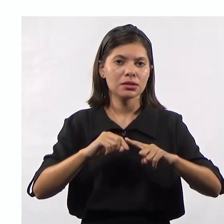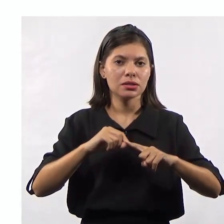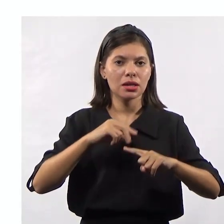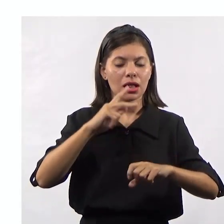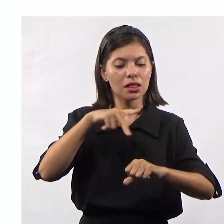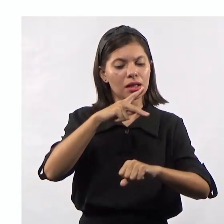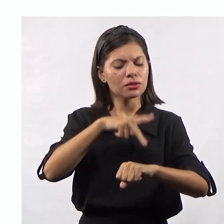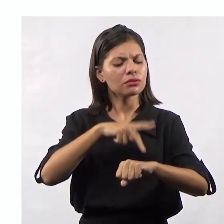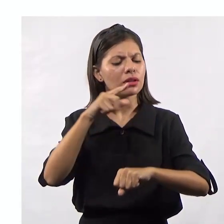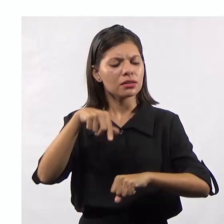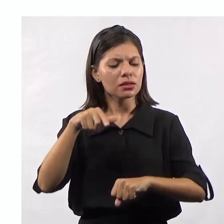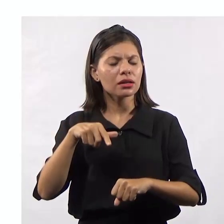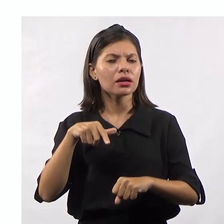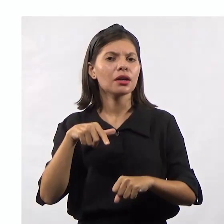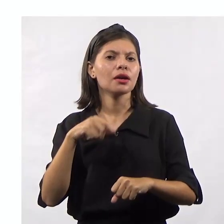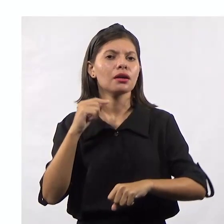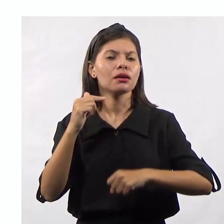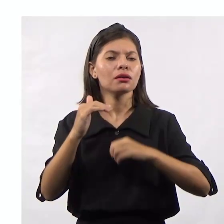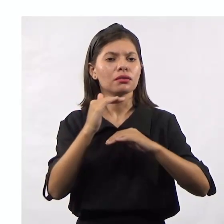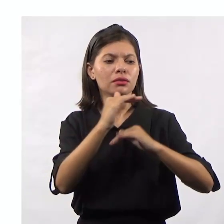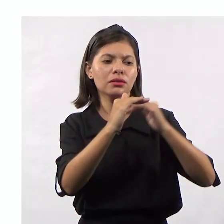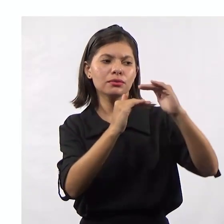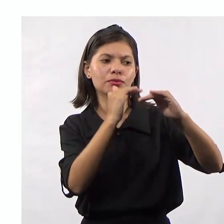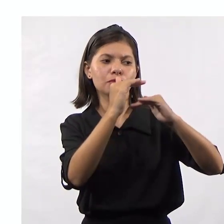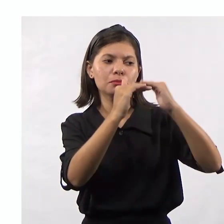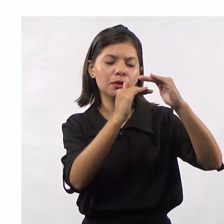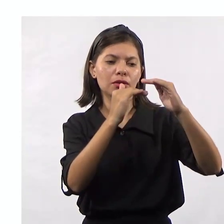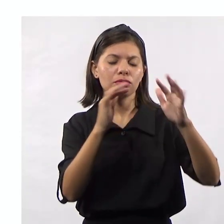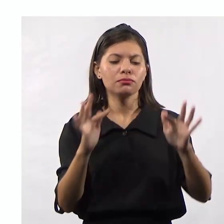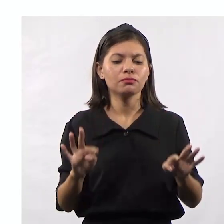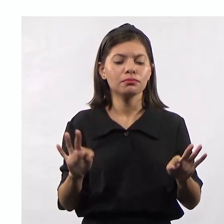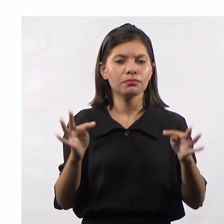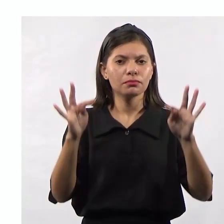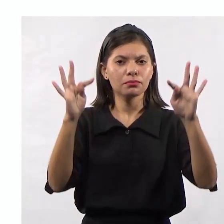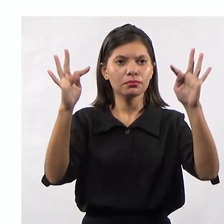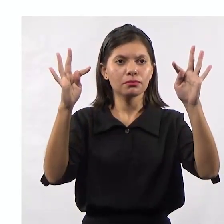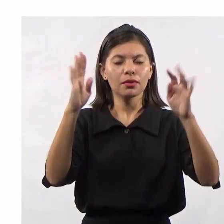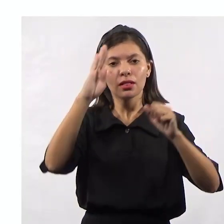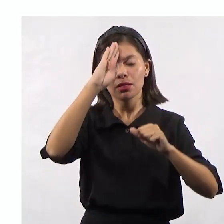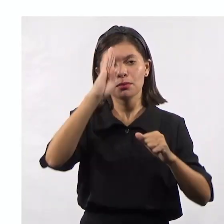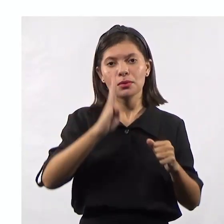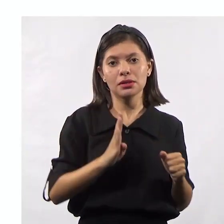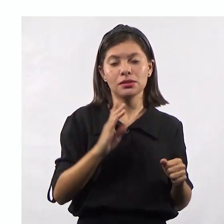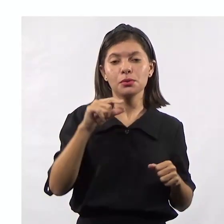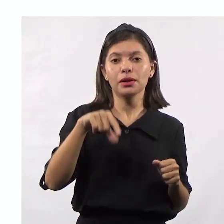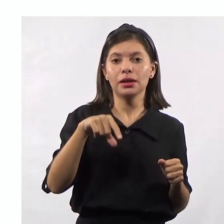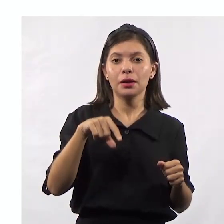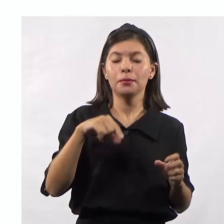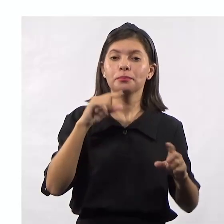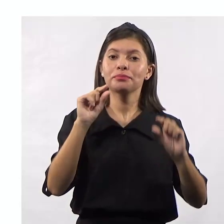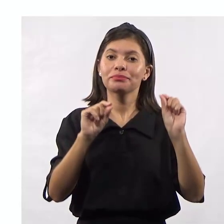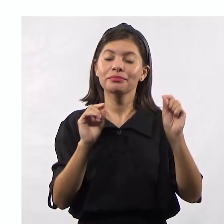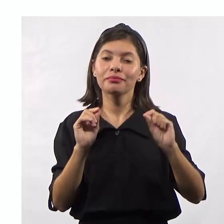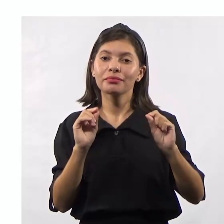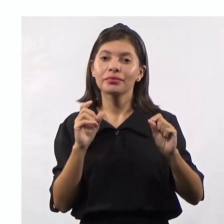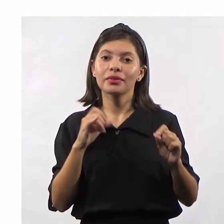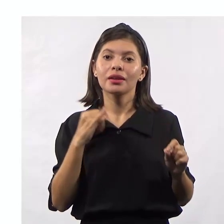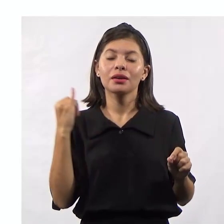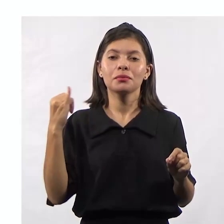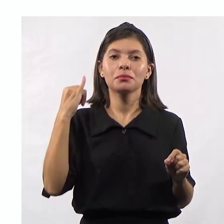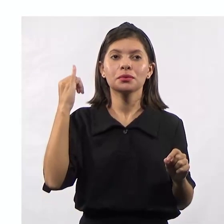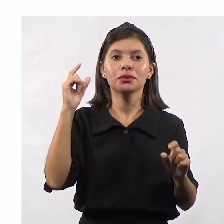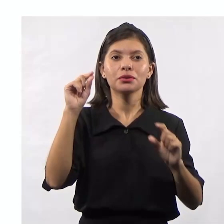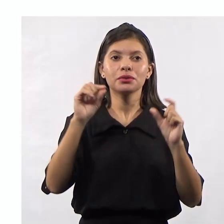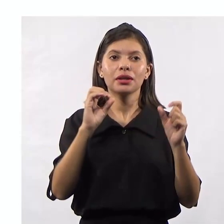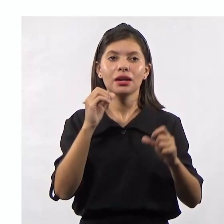nacionais e serviços nacionais resultantes de desenvolvimento e inovação tecnológica no Brasil, essa preferência